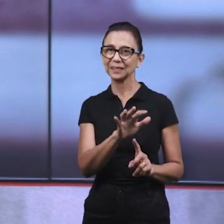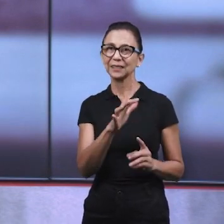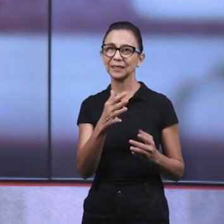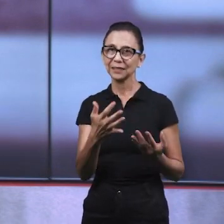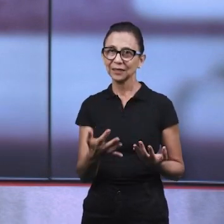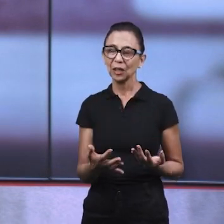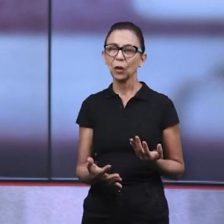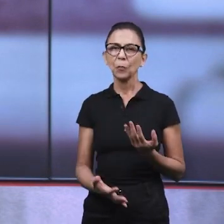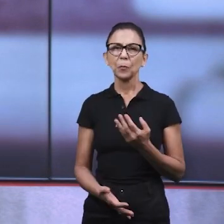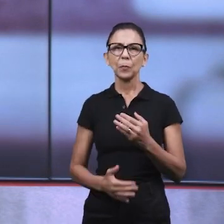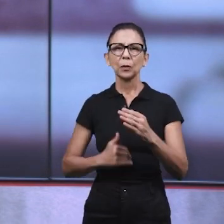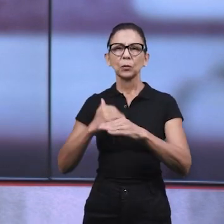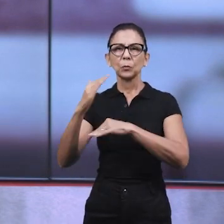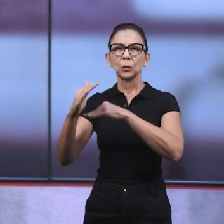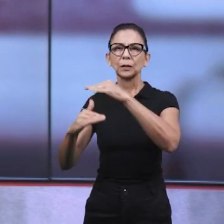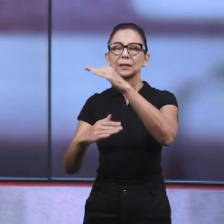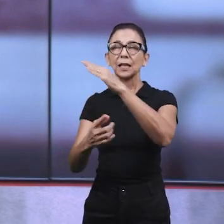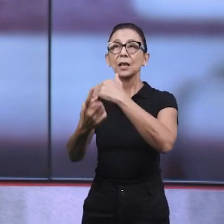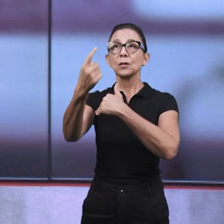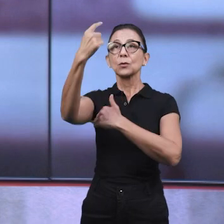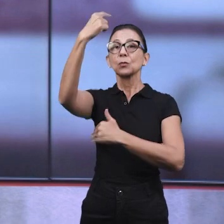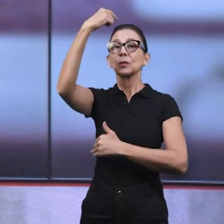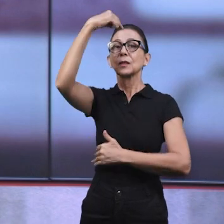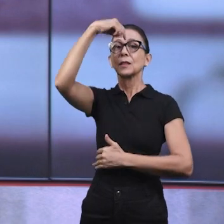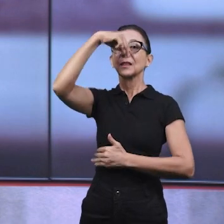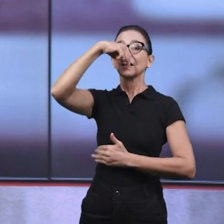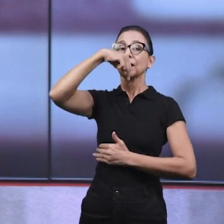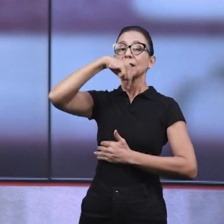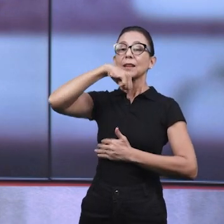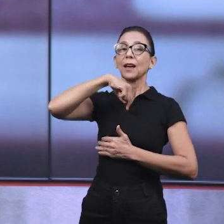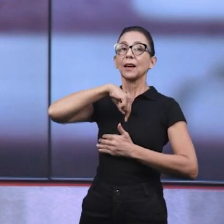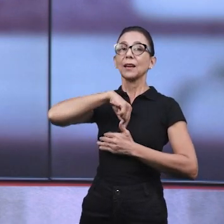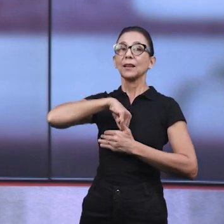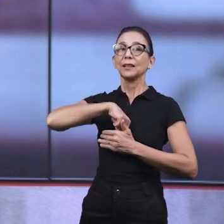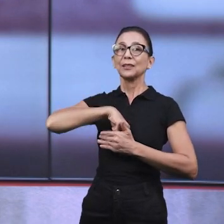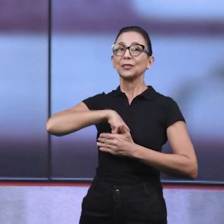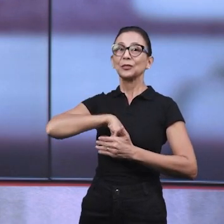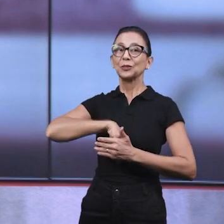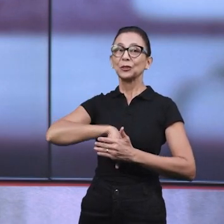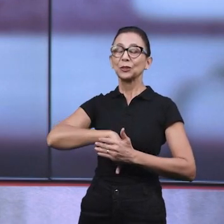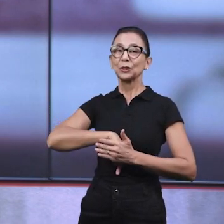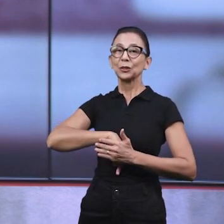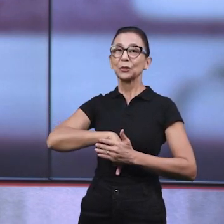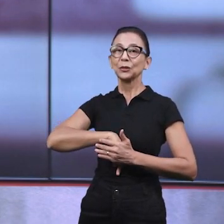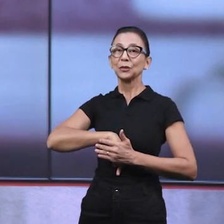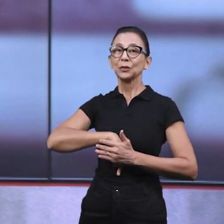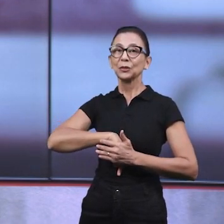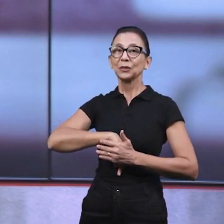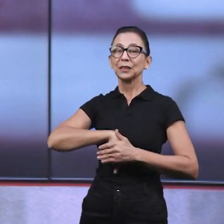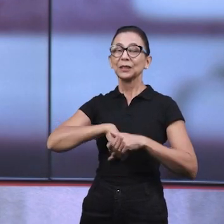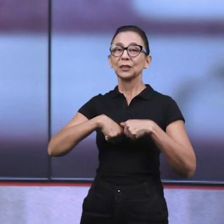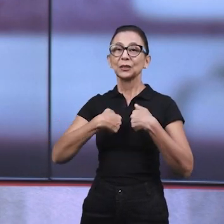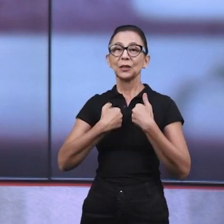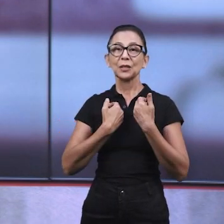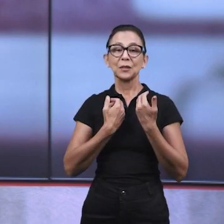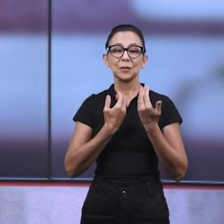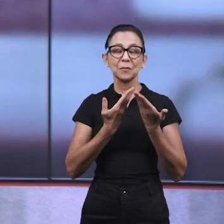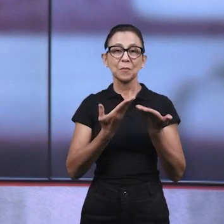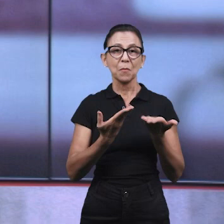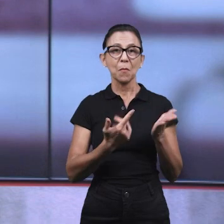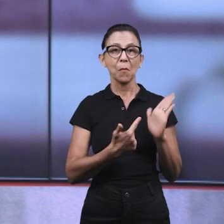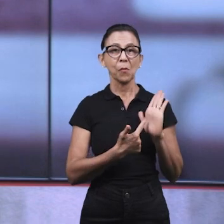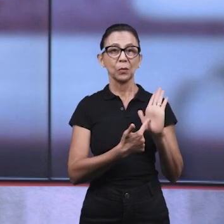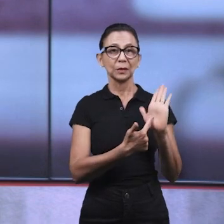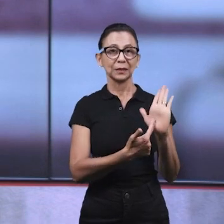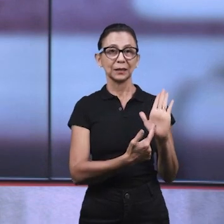pelo processo de internalização do que nos era exterior que nos constituímos como sujeitos que